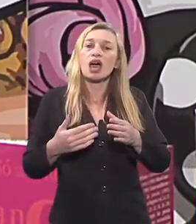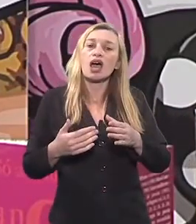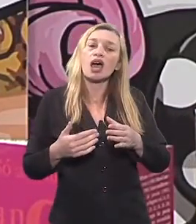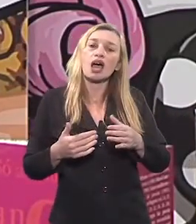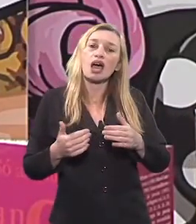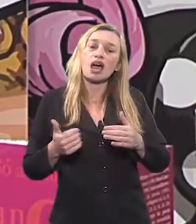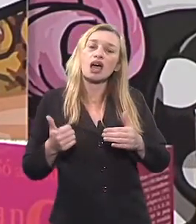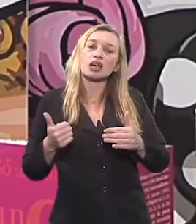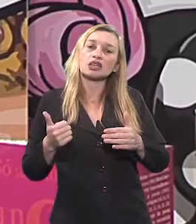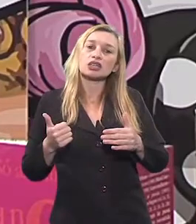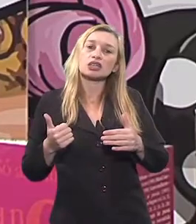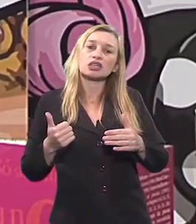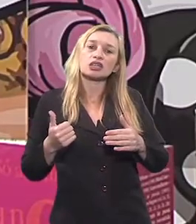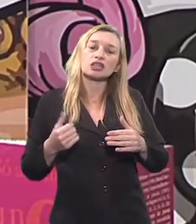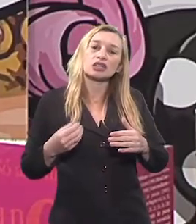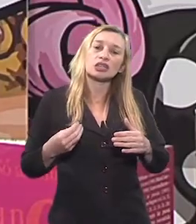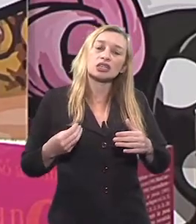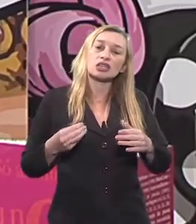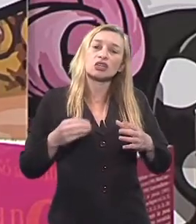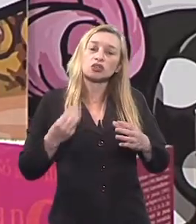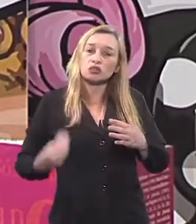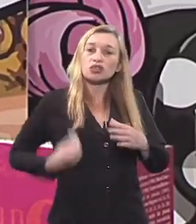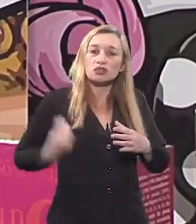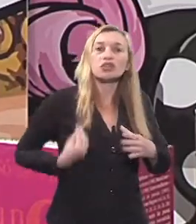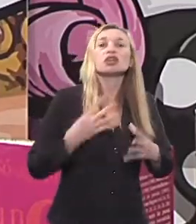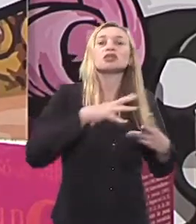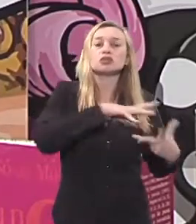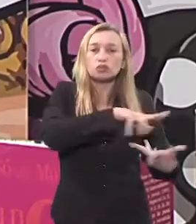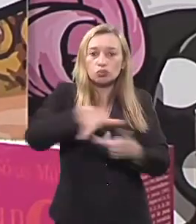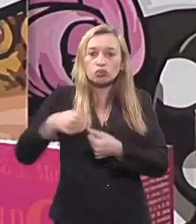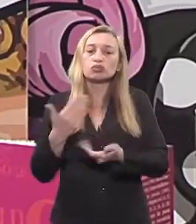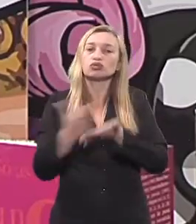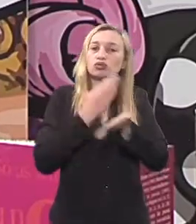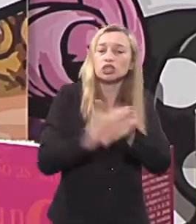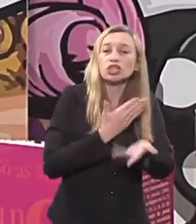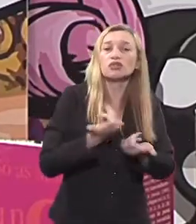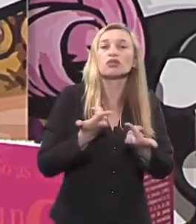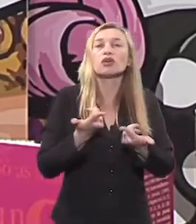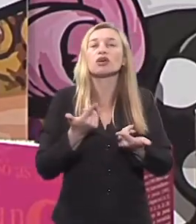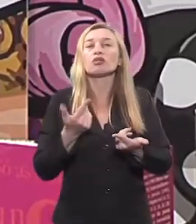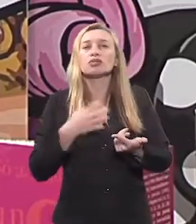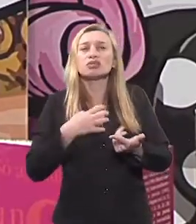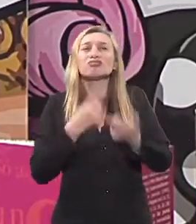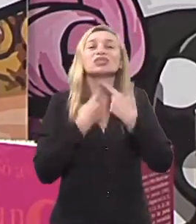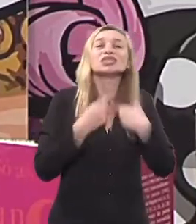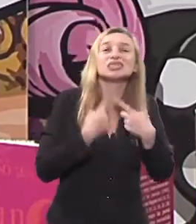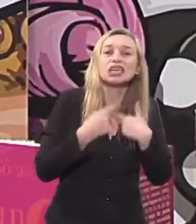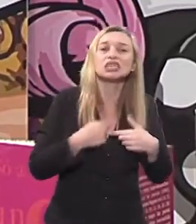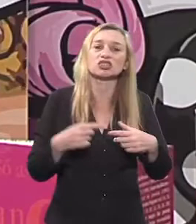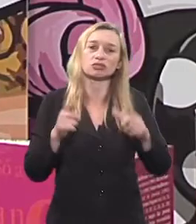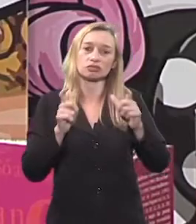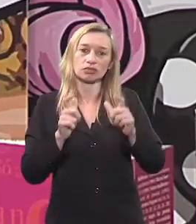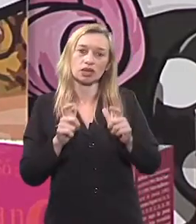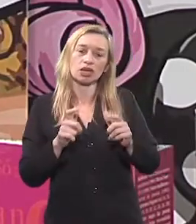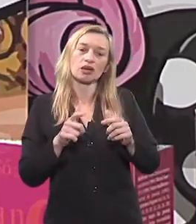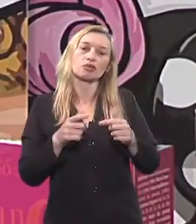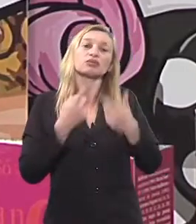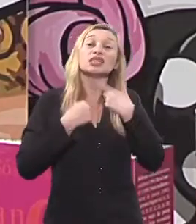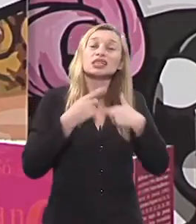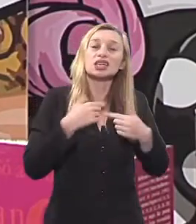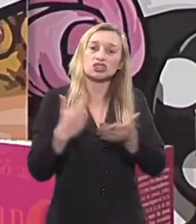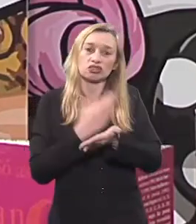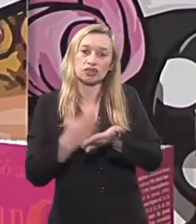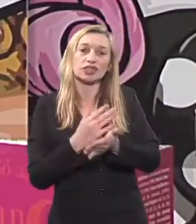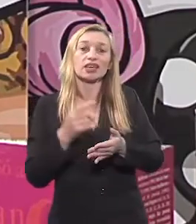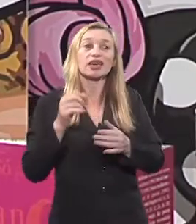assumir esse lugar, as pessoas... né? Eu sinto com as coisas que eu escrevo uma sede, né? por esse conteúdo.